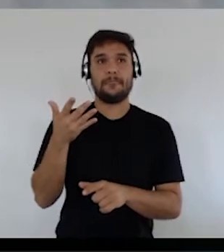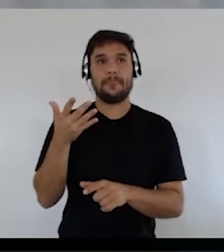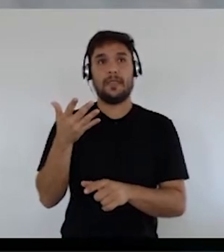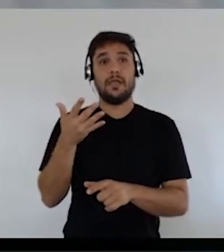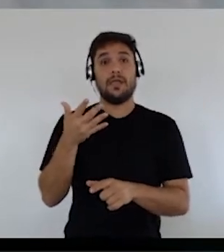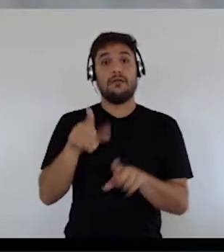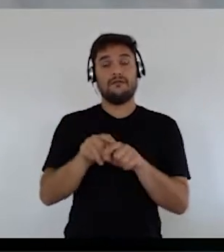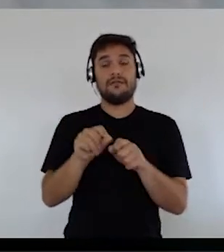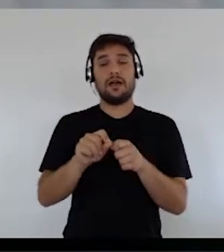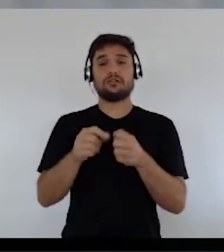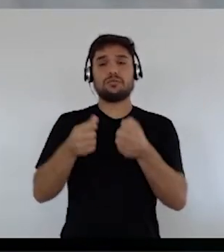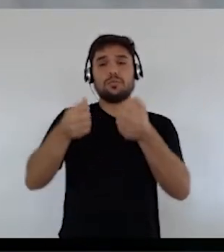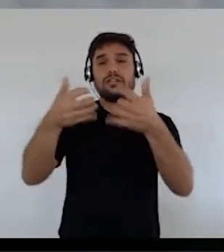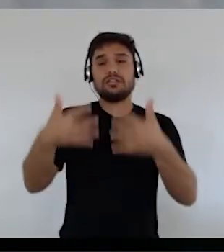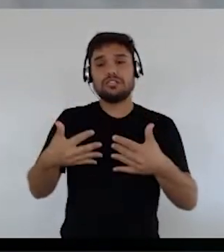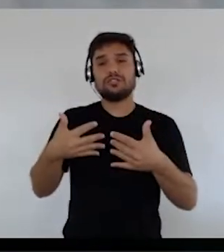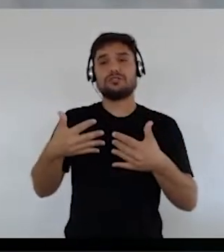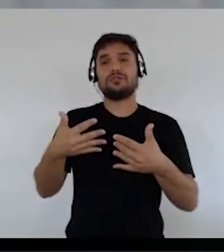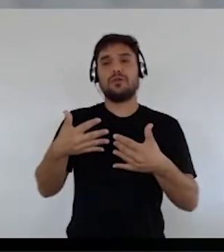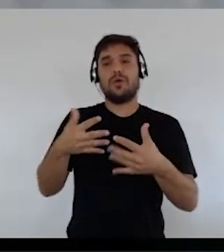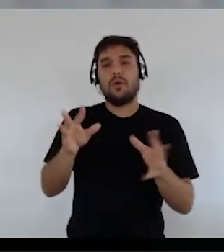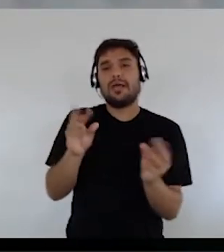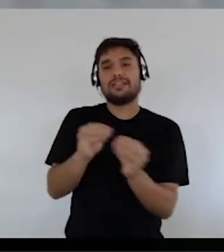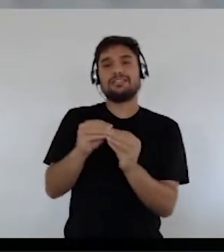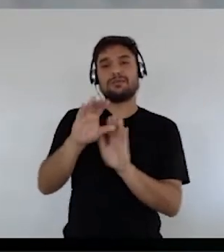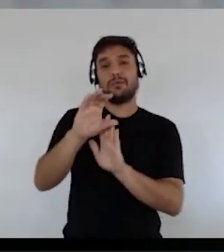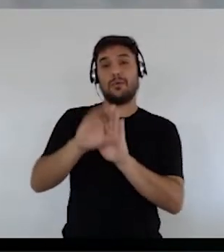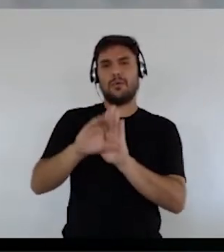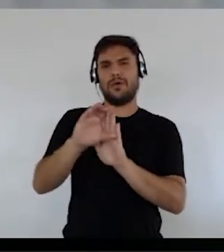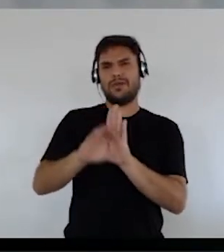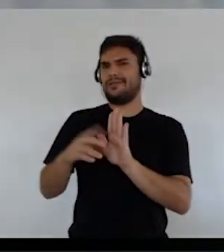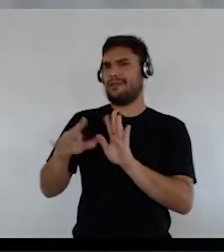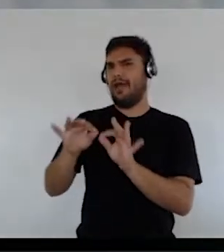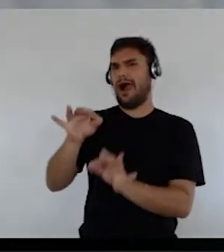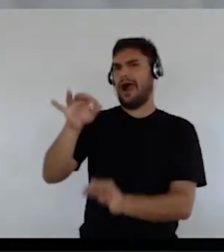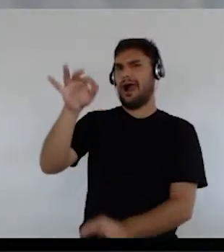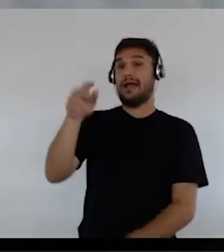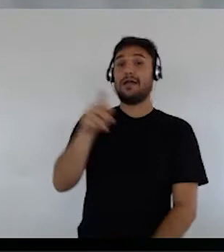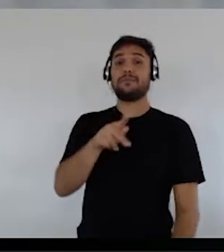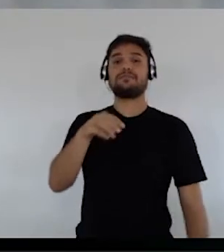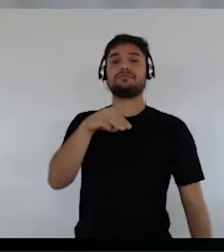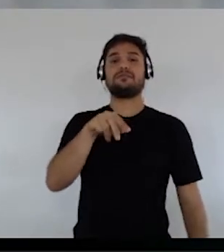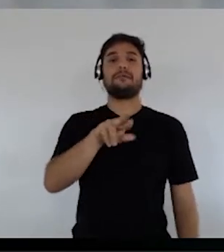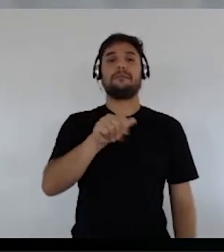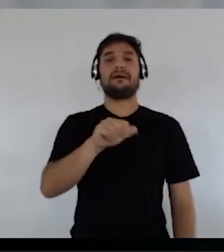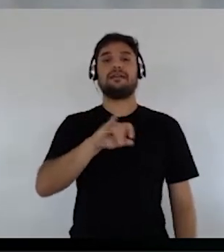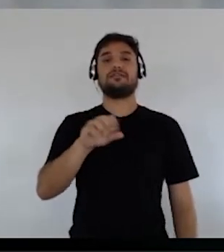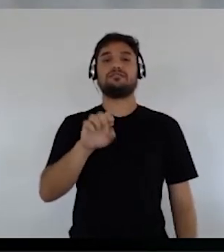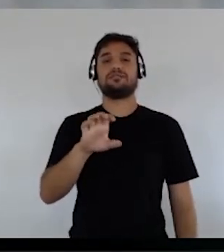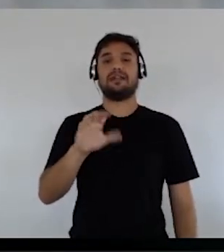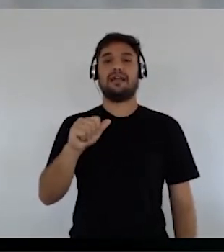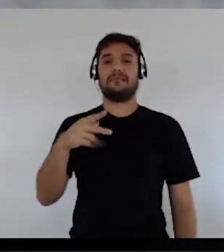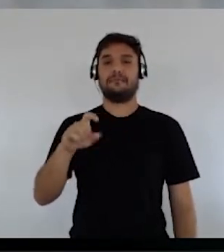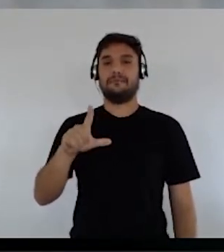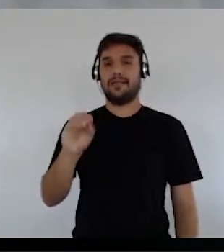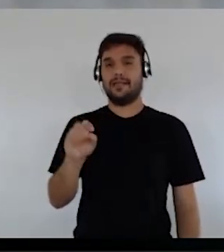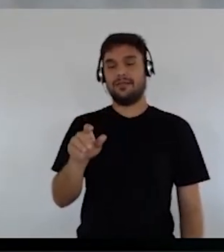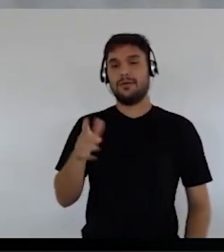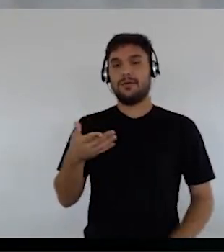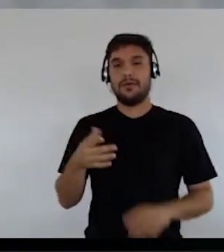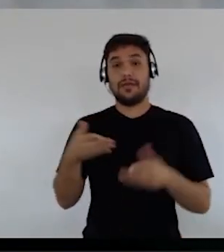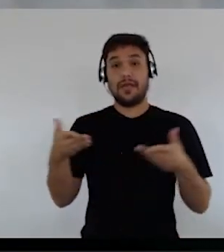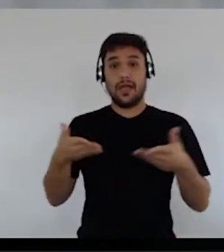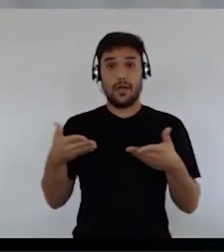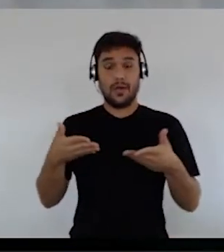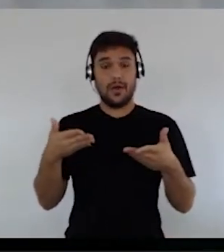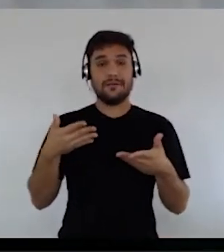faço um registro breve, muito breve, do currículo, que é muito extenso, da professora Maria José Capelo, que nos